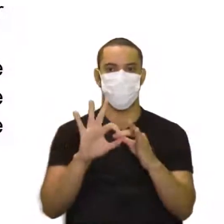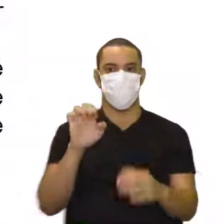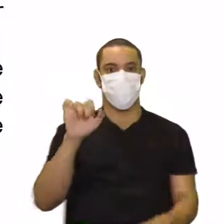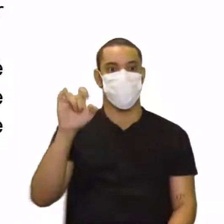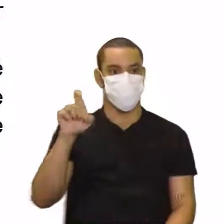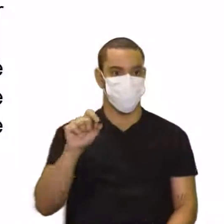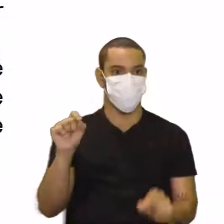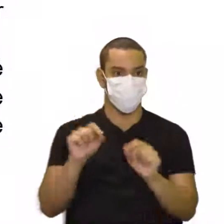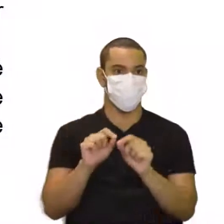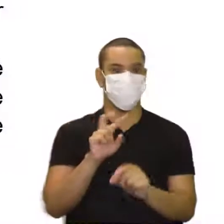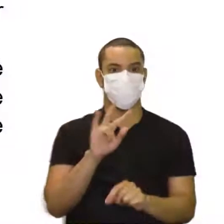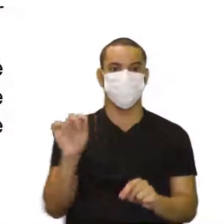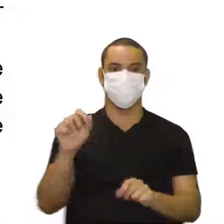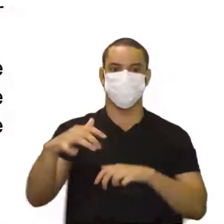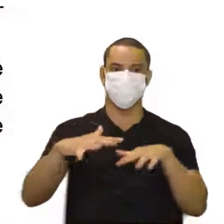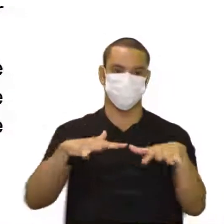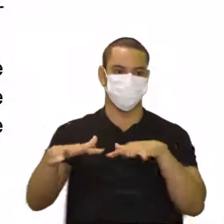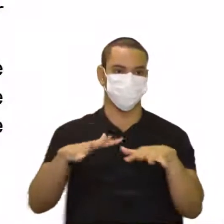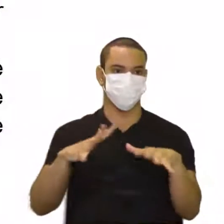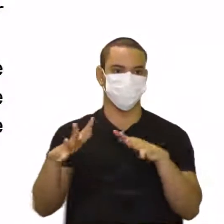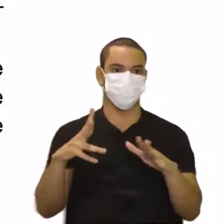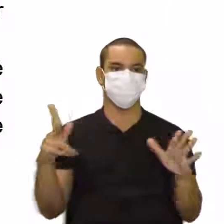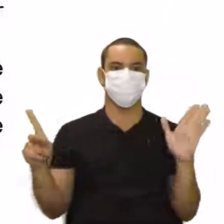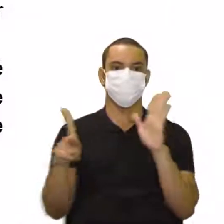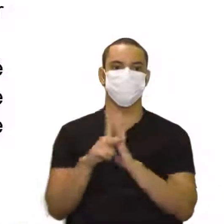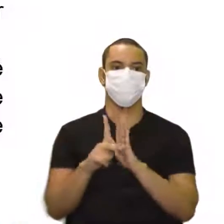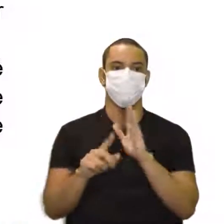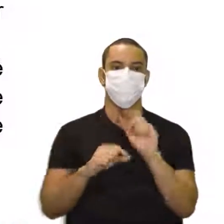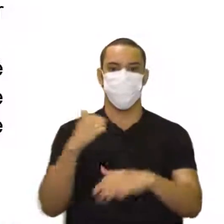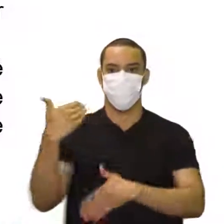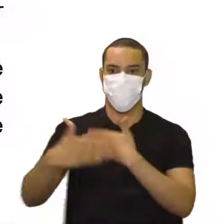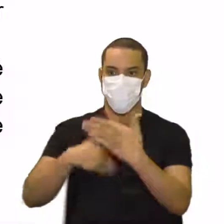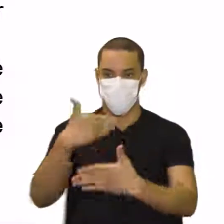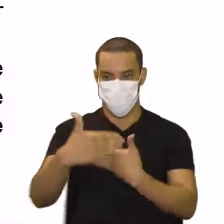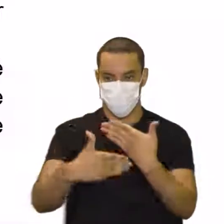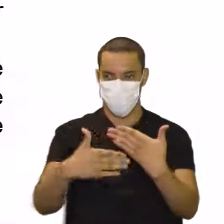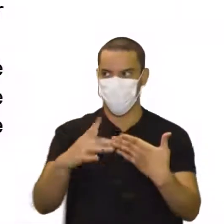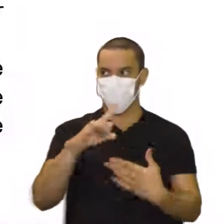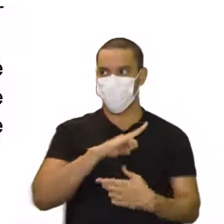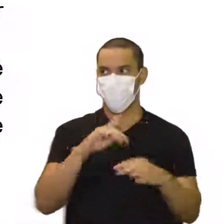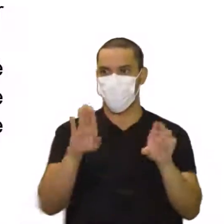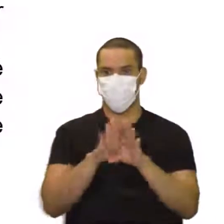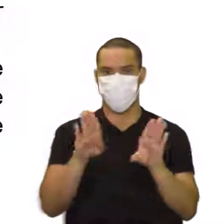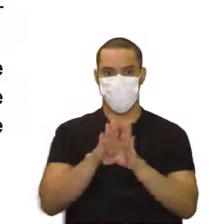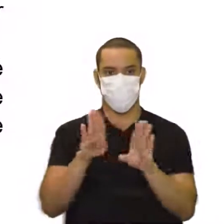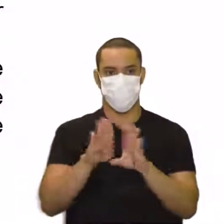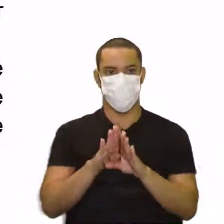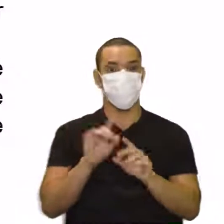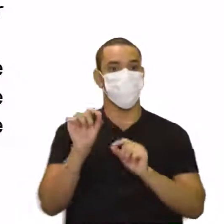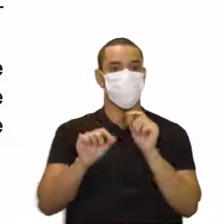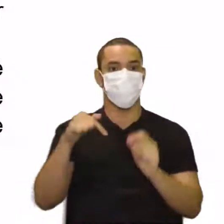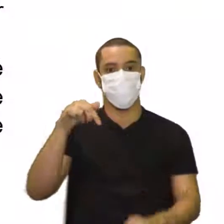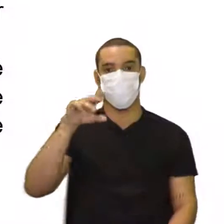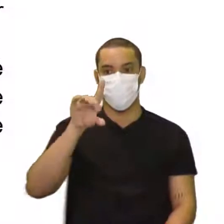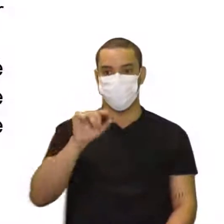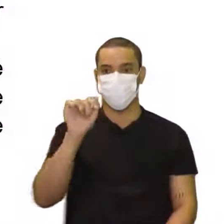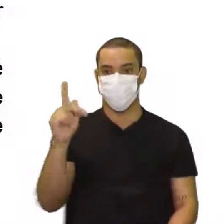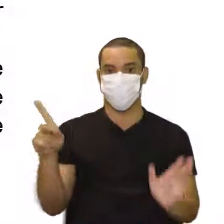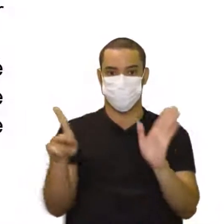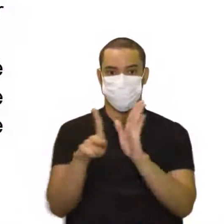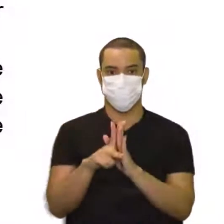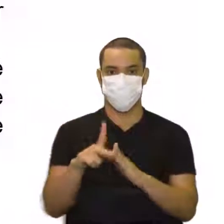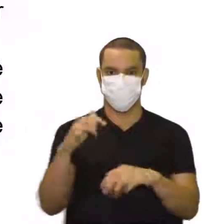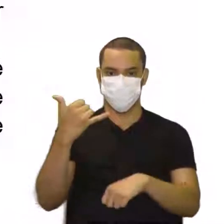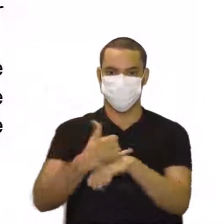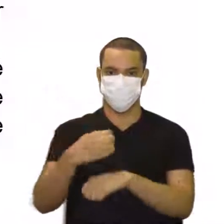e ele que vai fazer essa movimentação para fazer todo o processo. Nós temos também o quadro, que é a caixa metálica que abriga